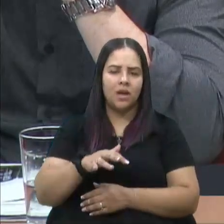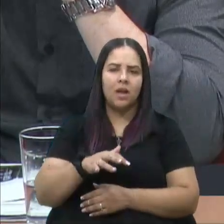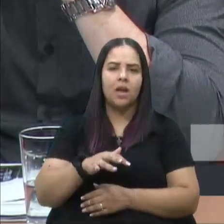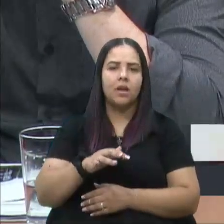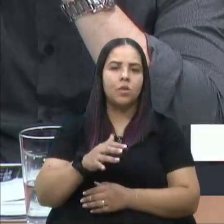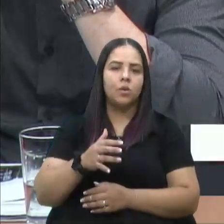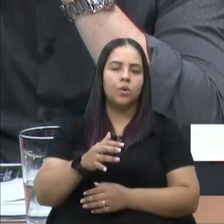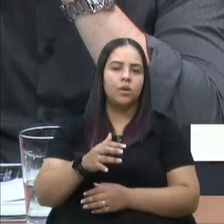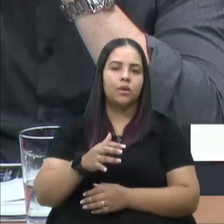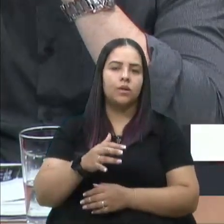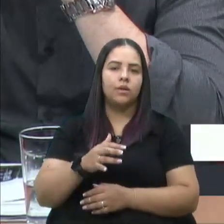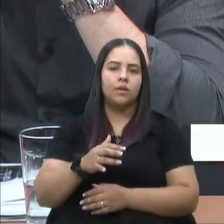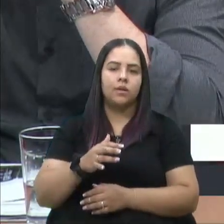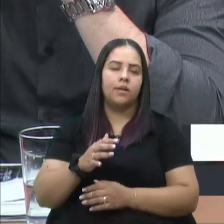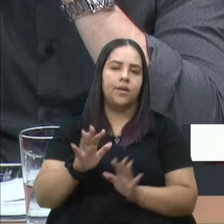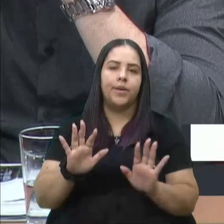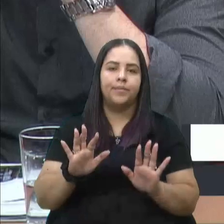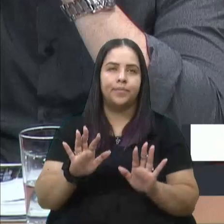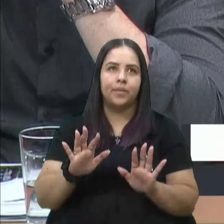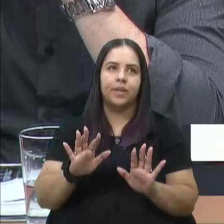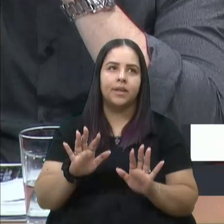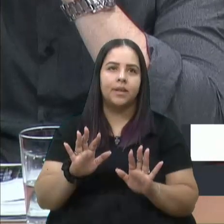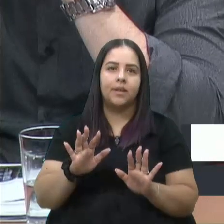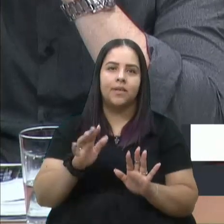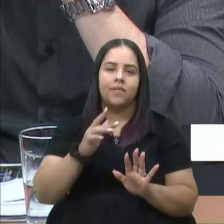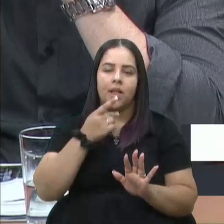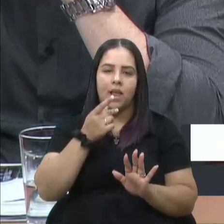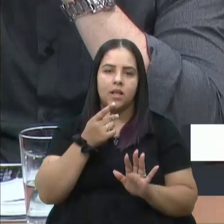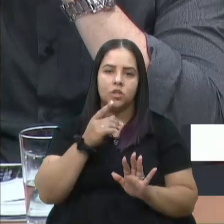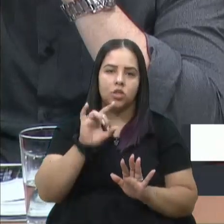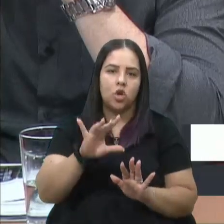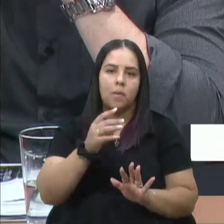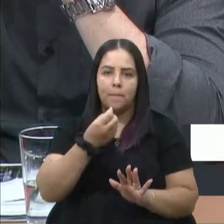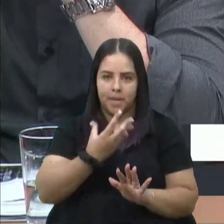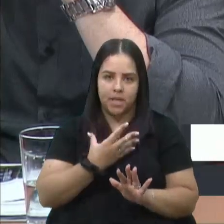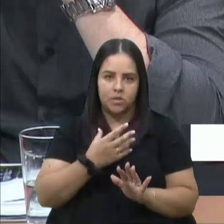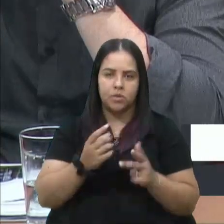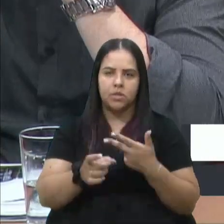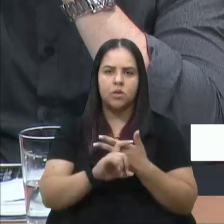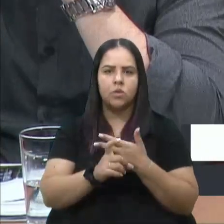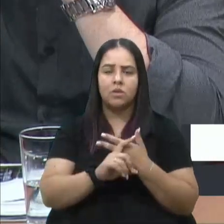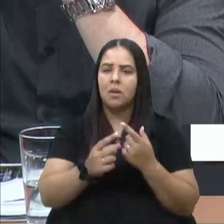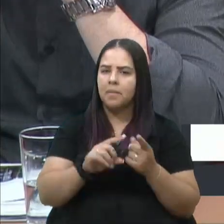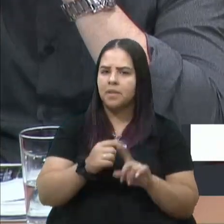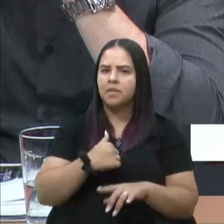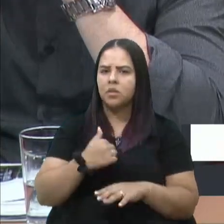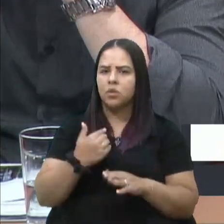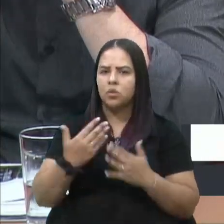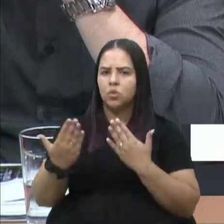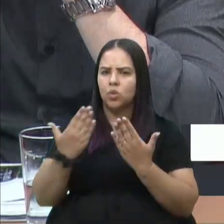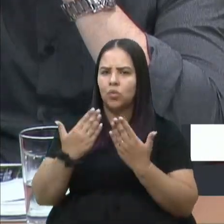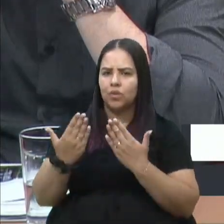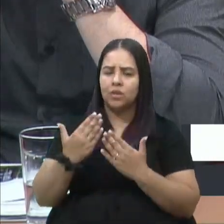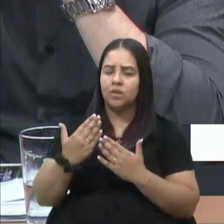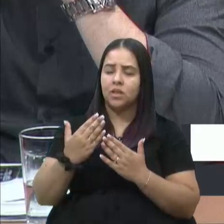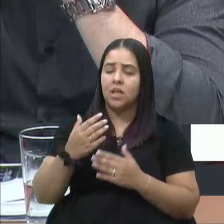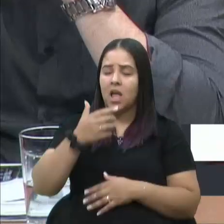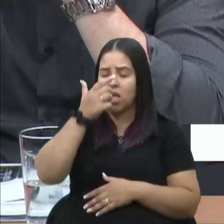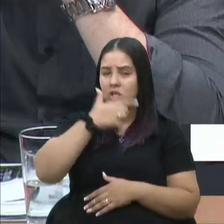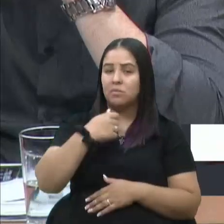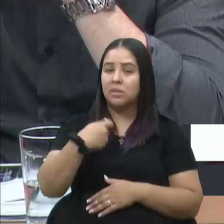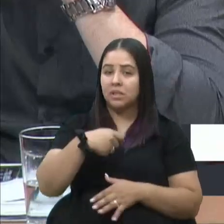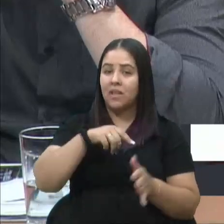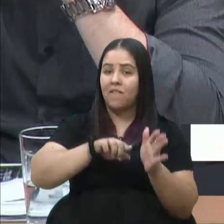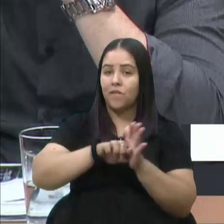defesa do Executivo, mas eu levanto aqui dentro uma dúvida, e que deveria ser investigada, principalmente,